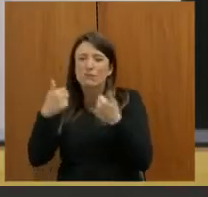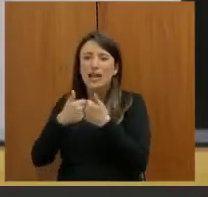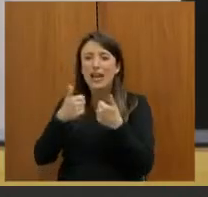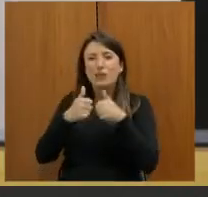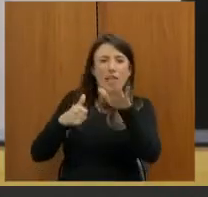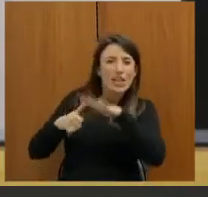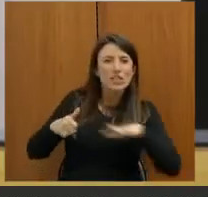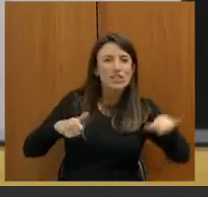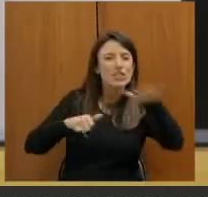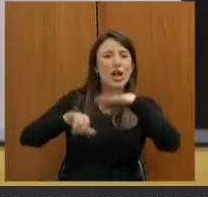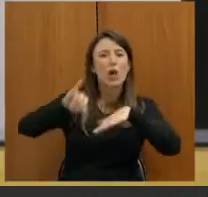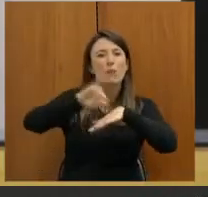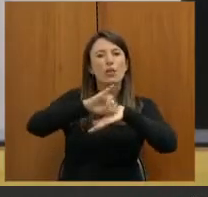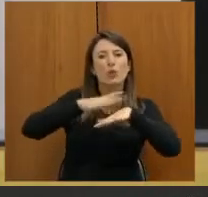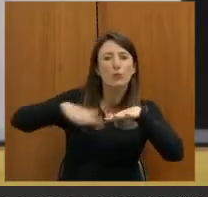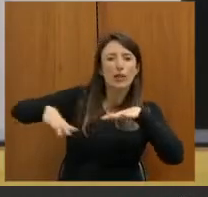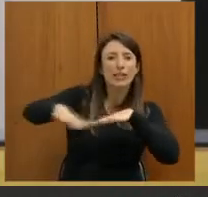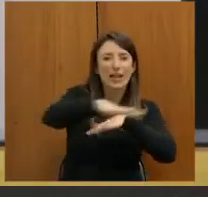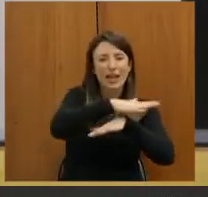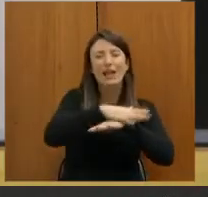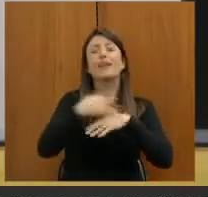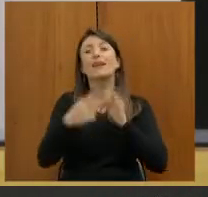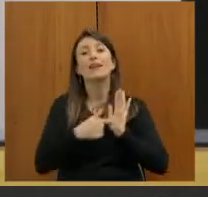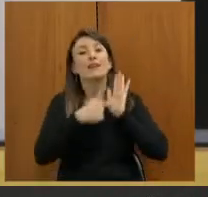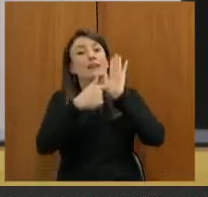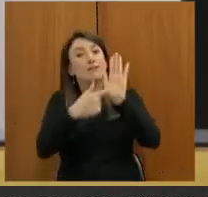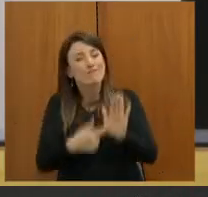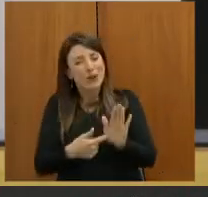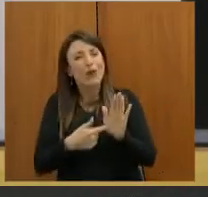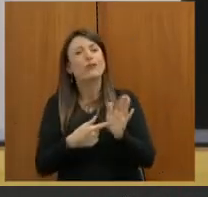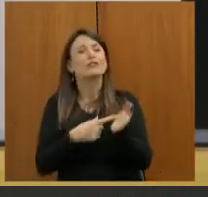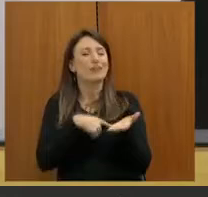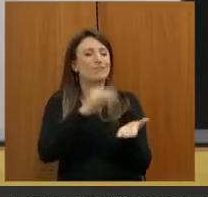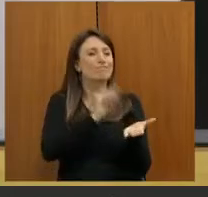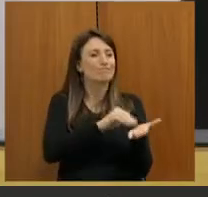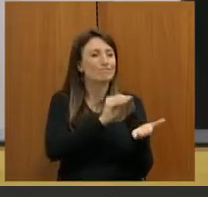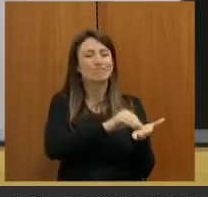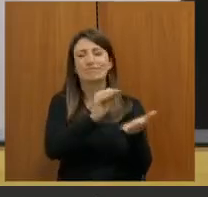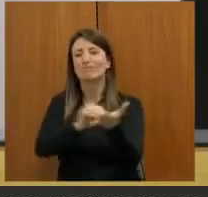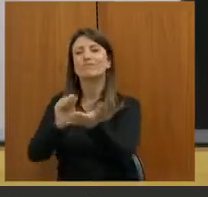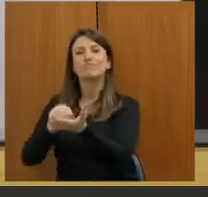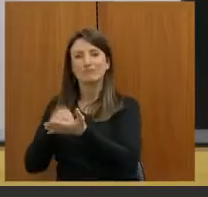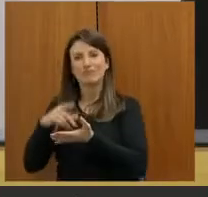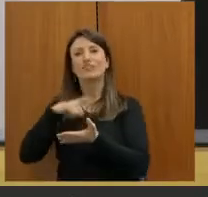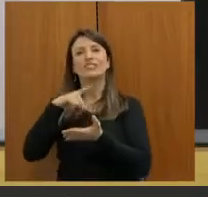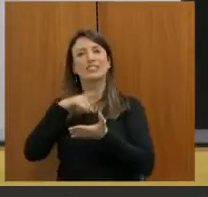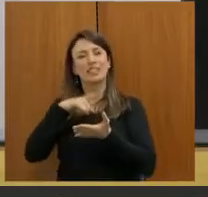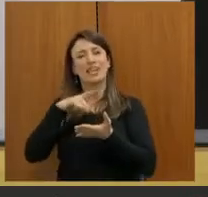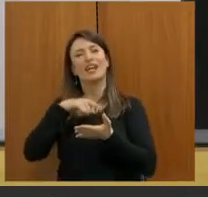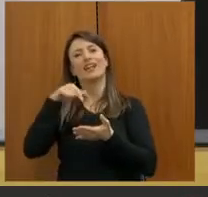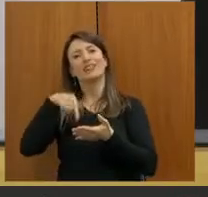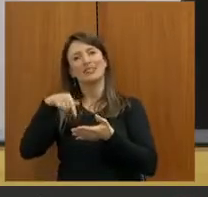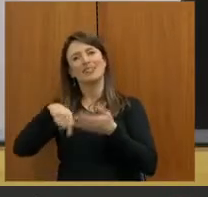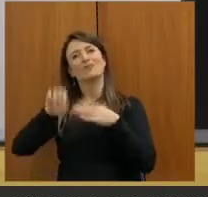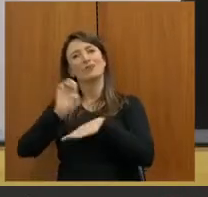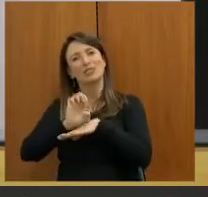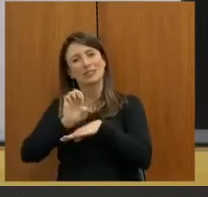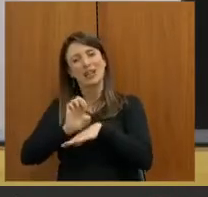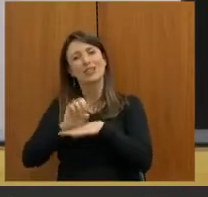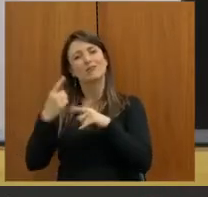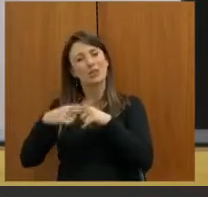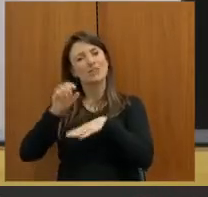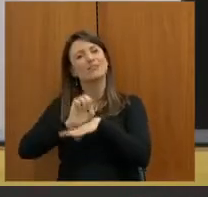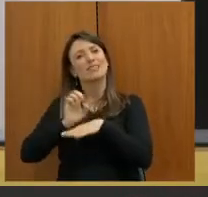e que revela e as Profundas carências que a gente ainda tem no estado no estado de dimensões tão grandes